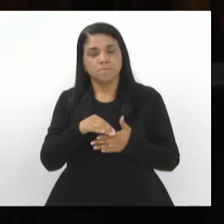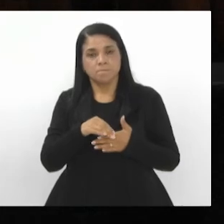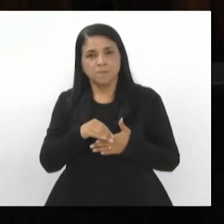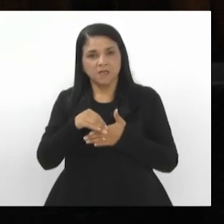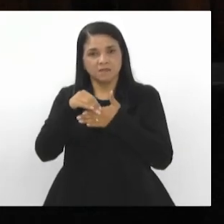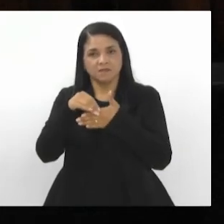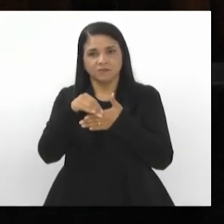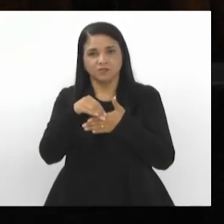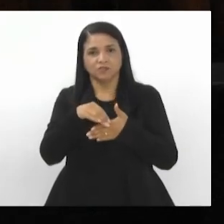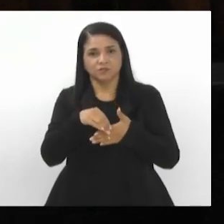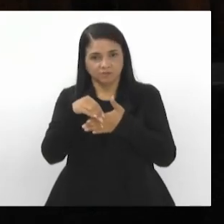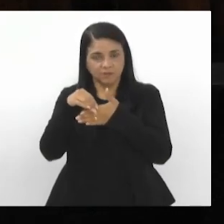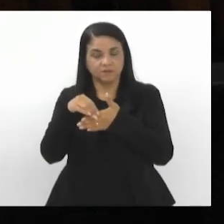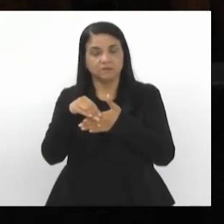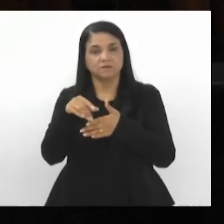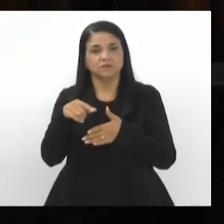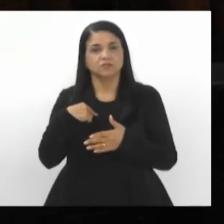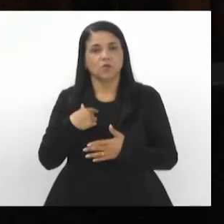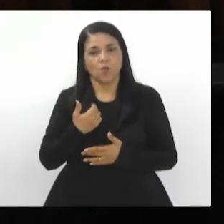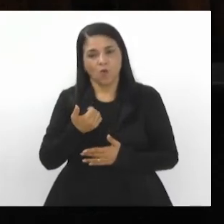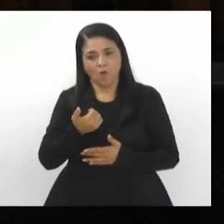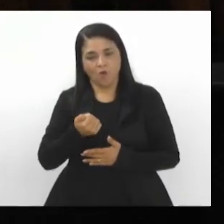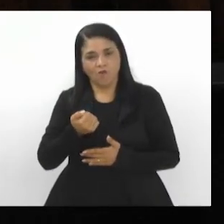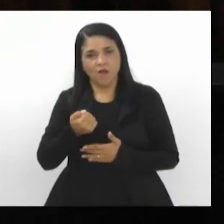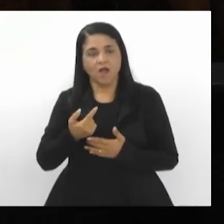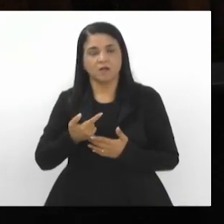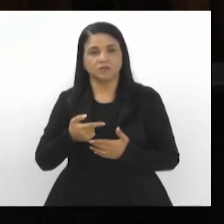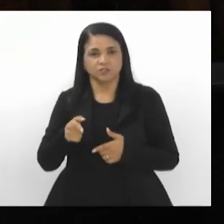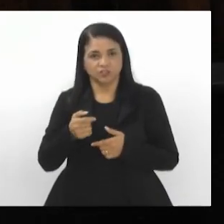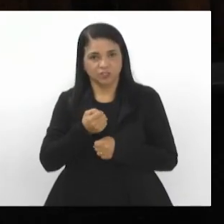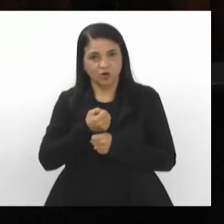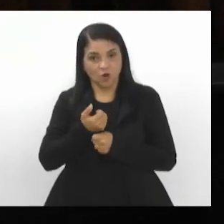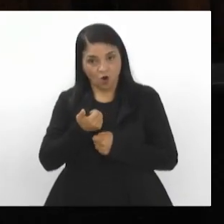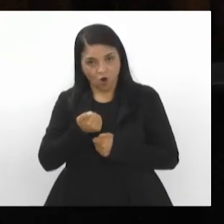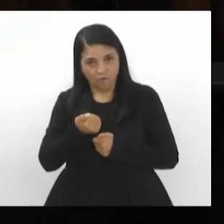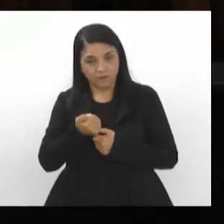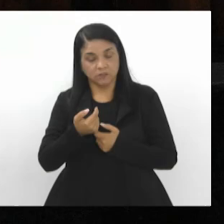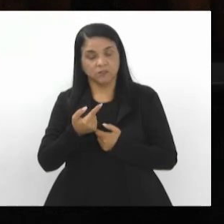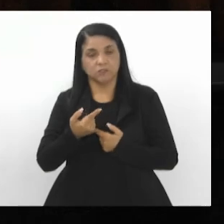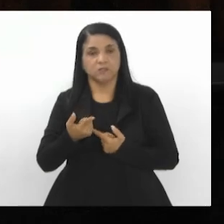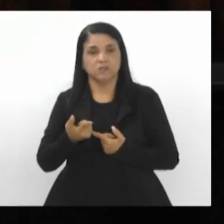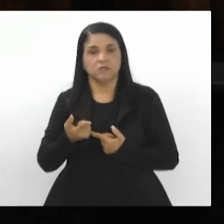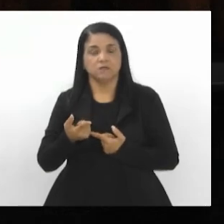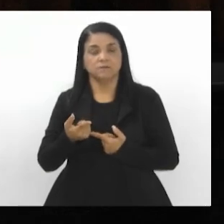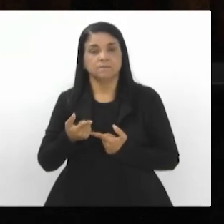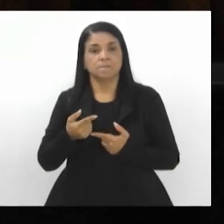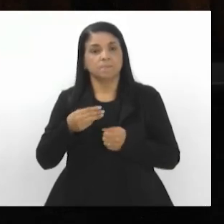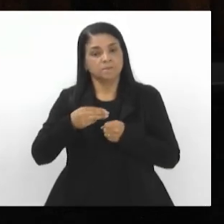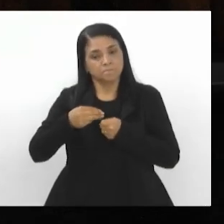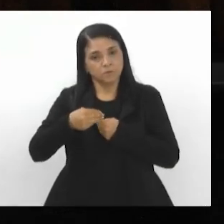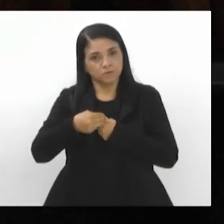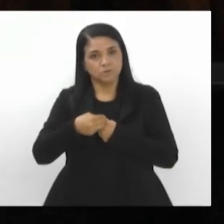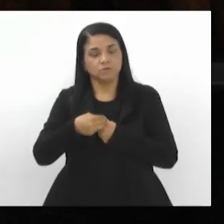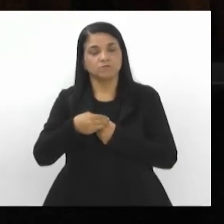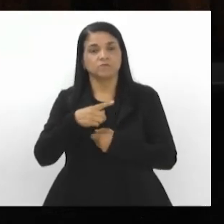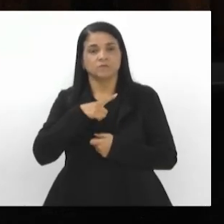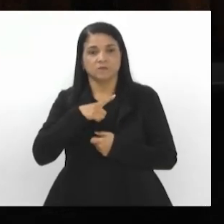combate a essa covardia que os municípios, muitos desses municípios, vêm